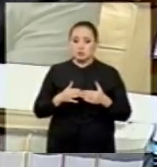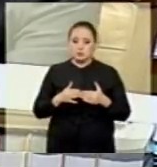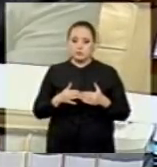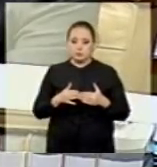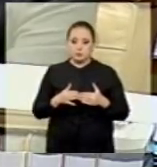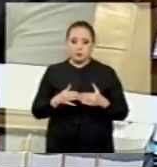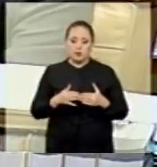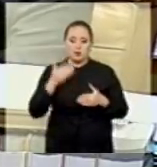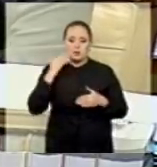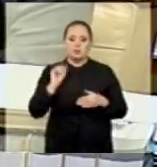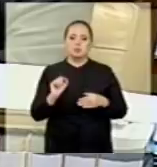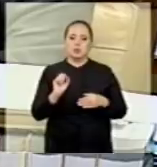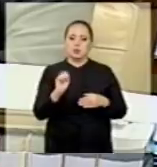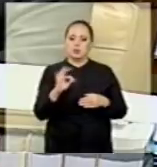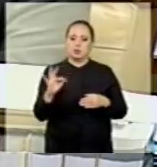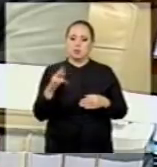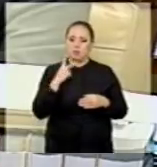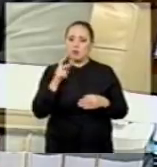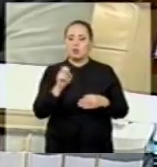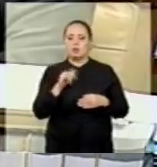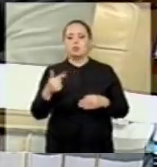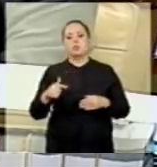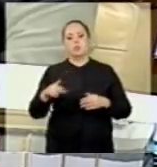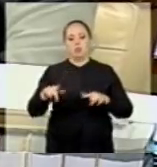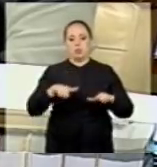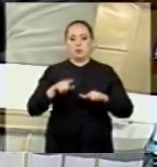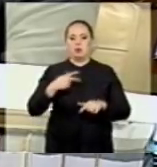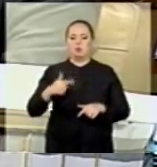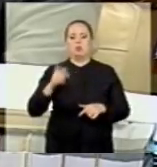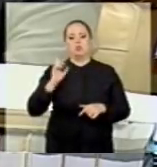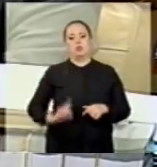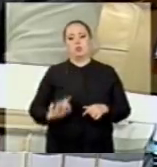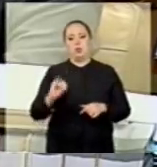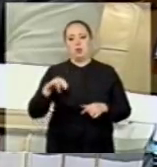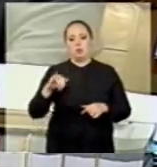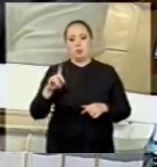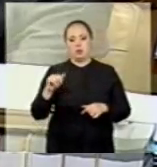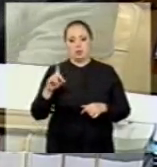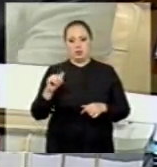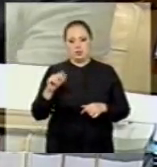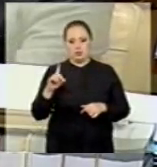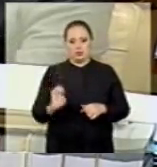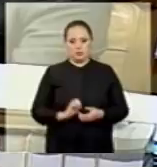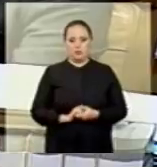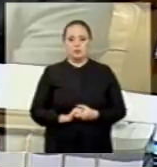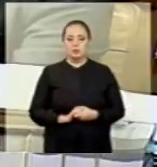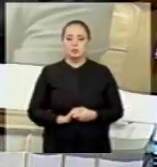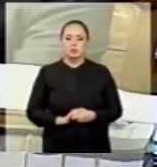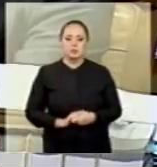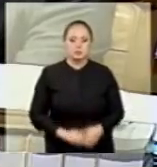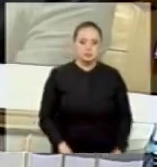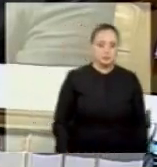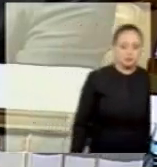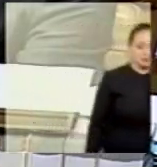que o Supremo disser, quem não estiver no exercício não tem direito à imunidade parlamentar, ele imediatamente